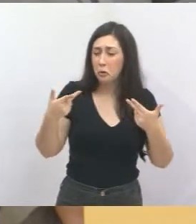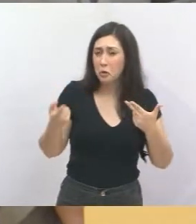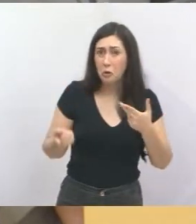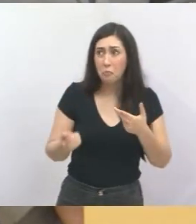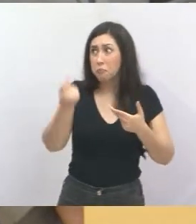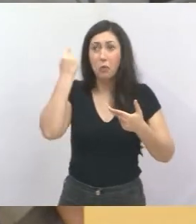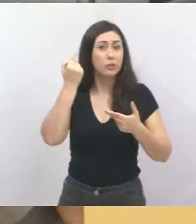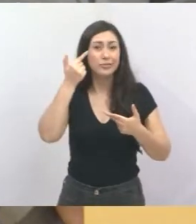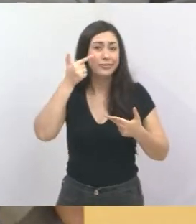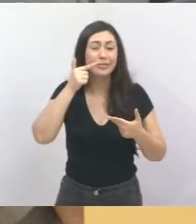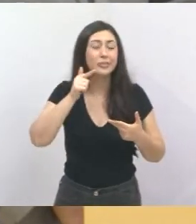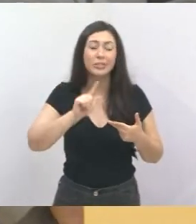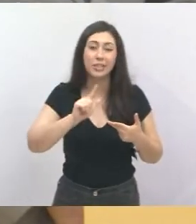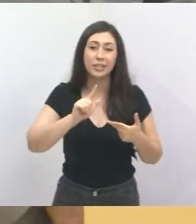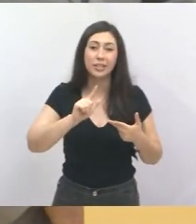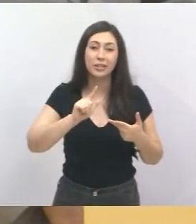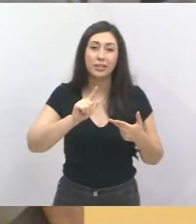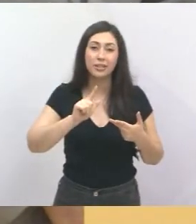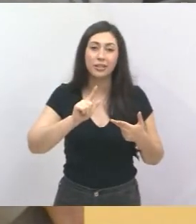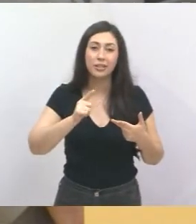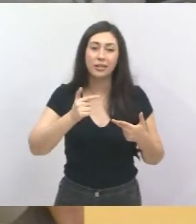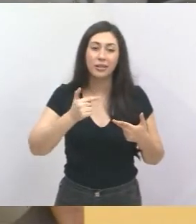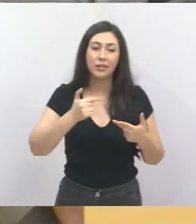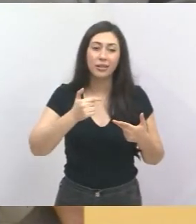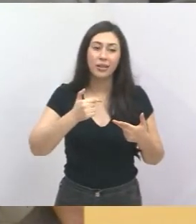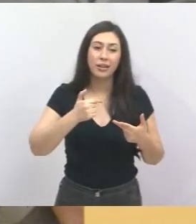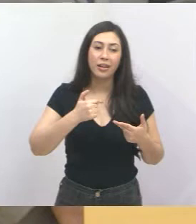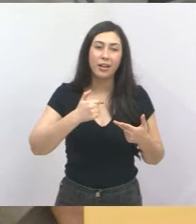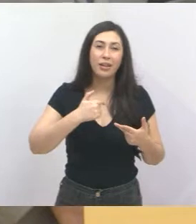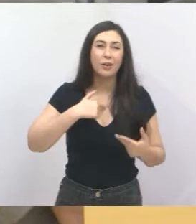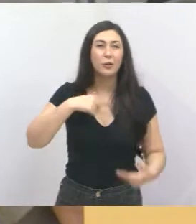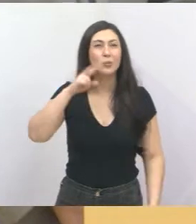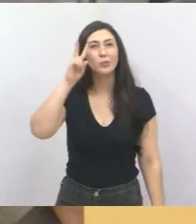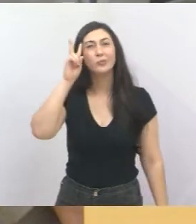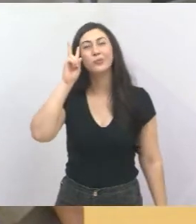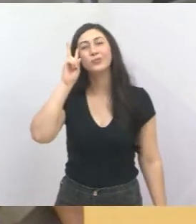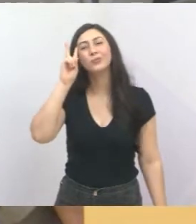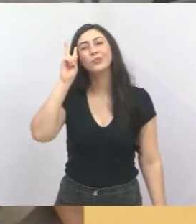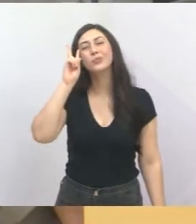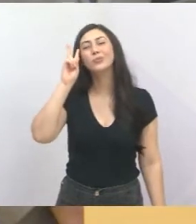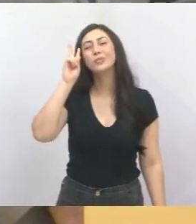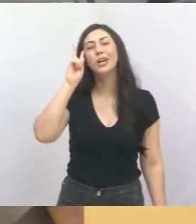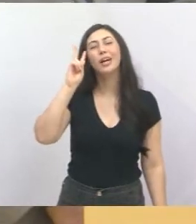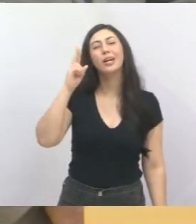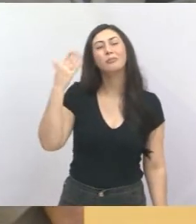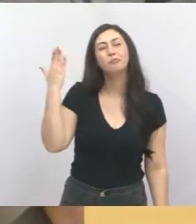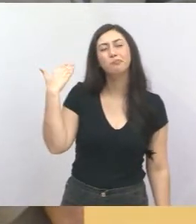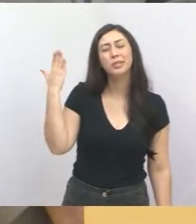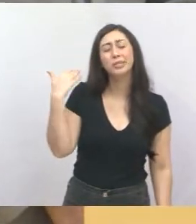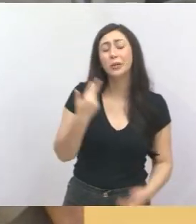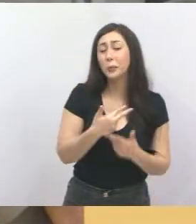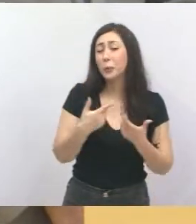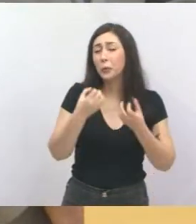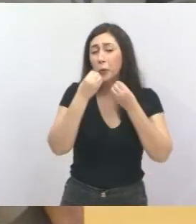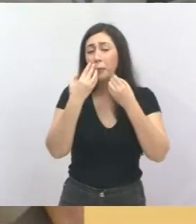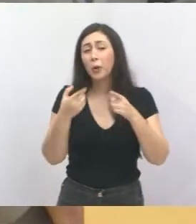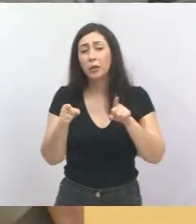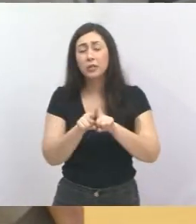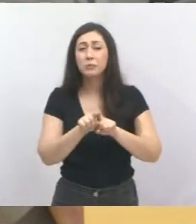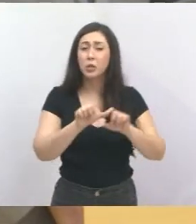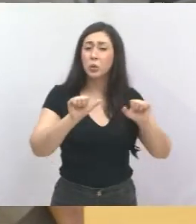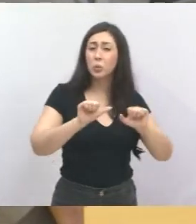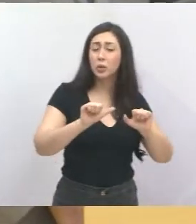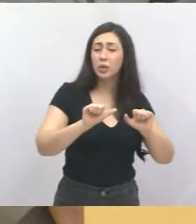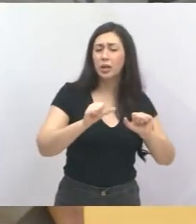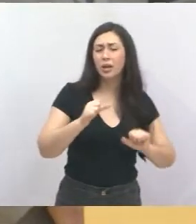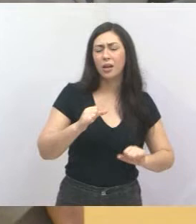a ser. A brisa me traz fotos cerebrais que eu tirei dos bons e maus momentos. A vida me ensinou